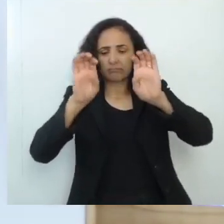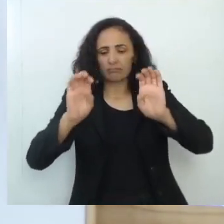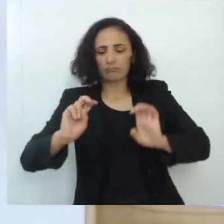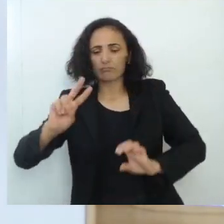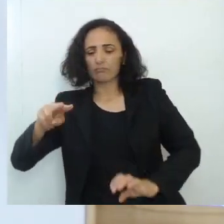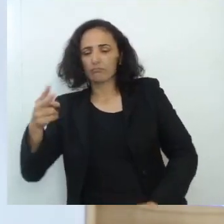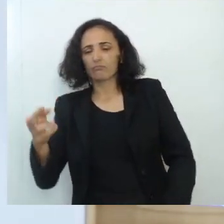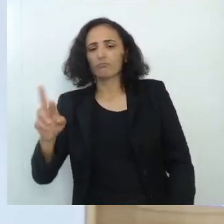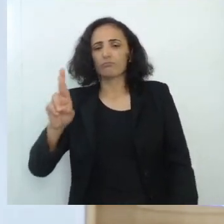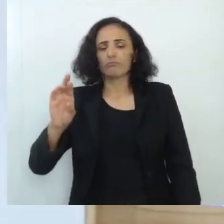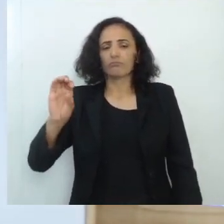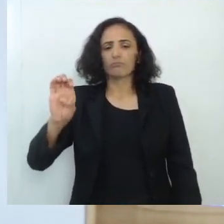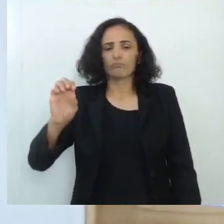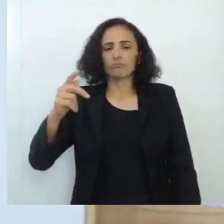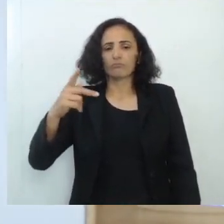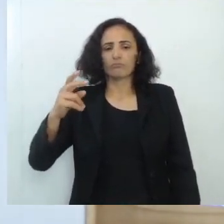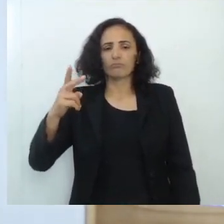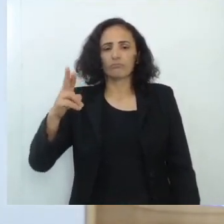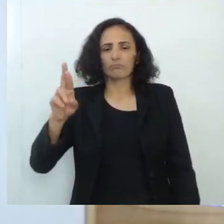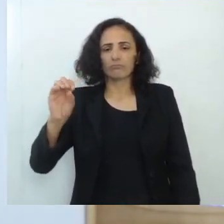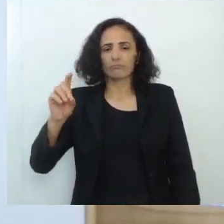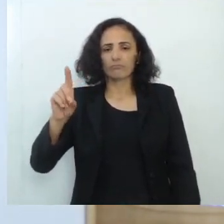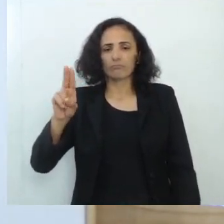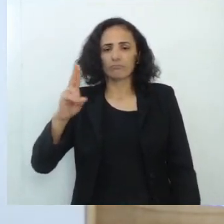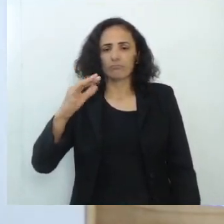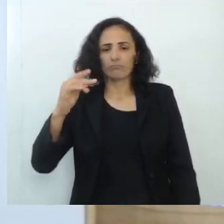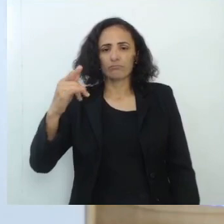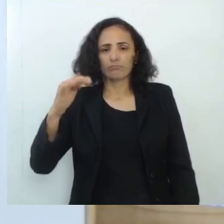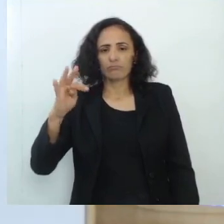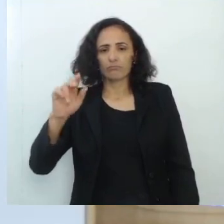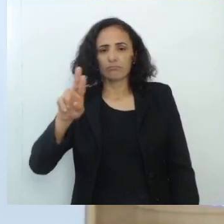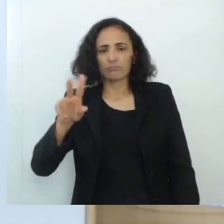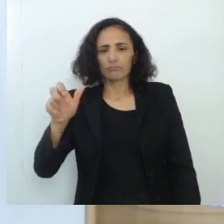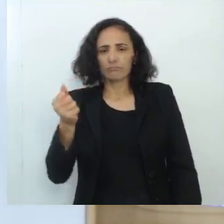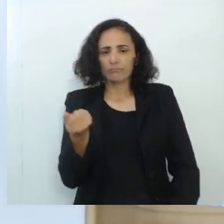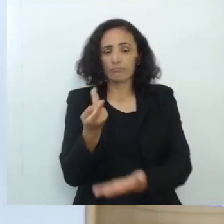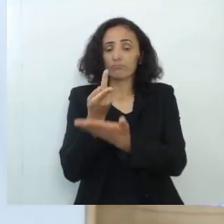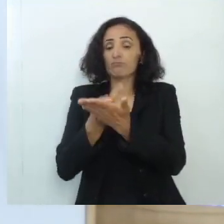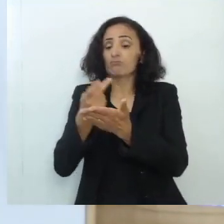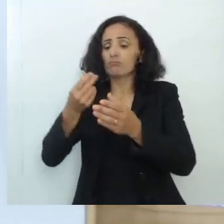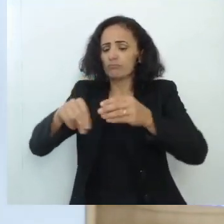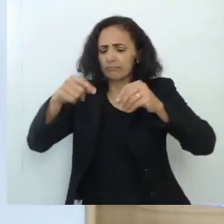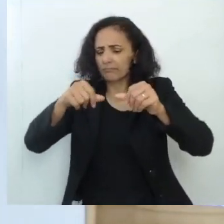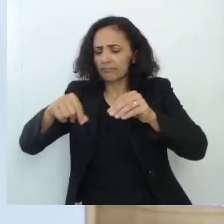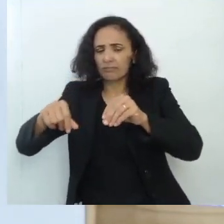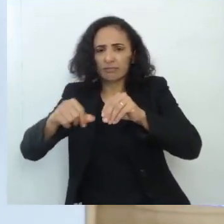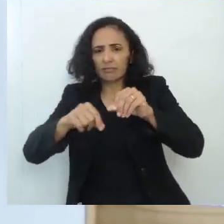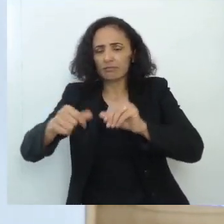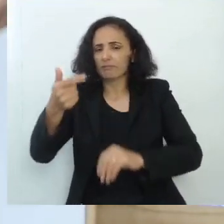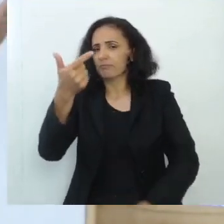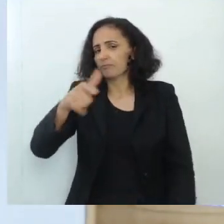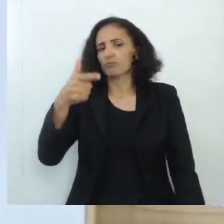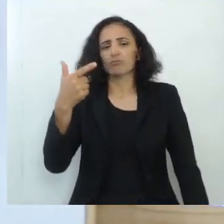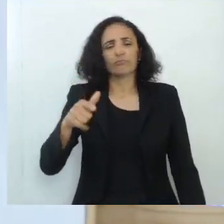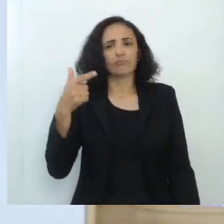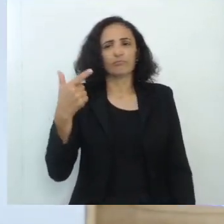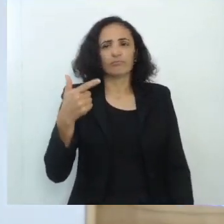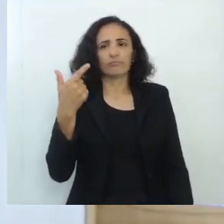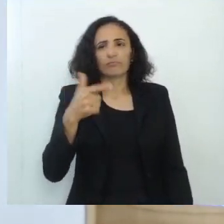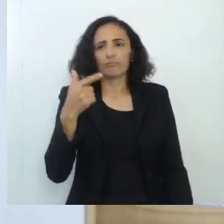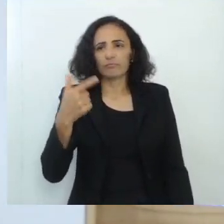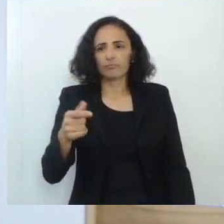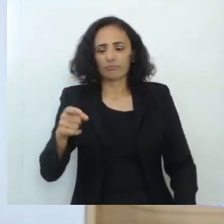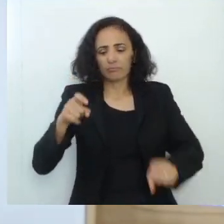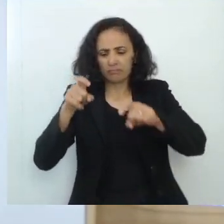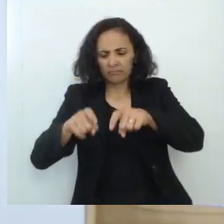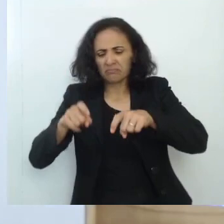Sabe por quê? Você vai dizer assim, oxe, Andrei, mas isso é a semente? É? Não. Porque lembra, mostrando que pteridófita não tem semente.